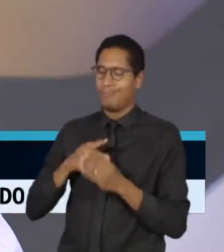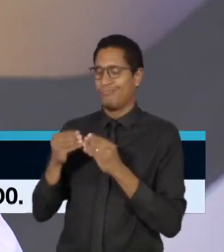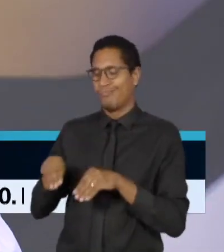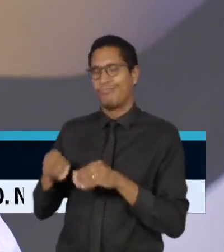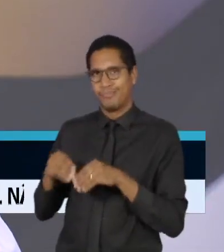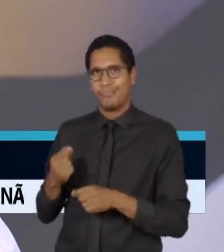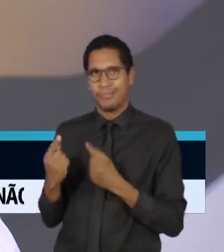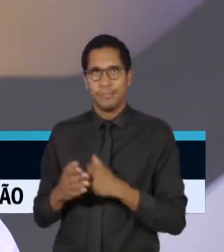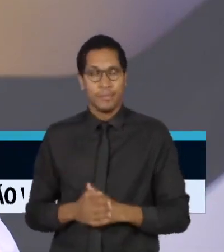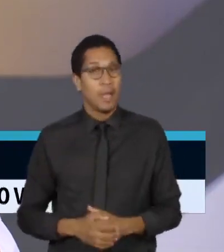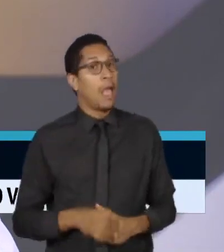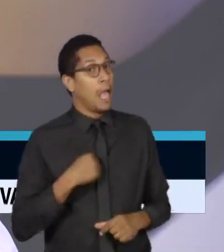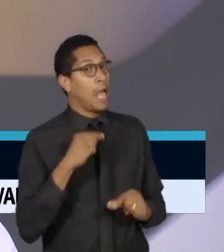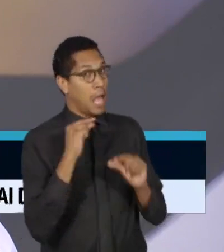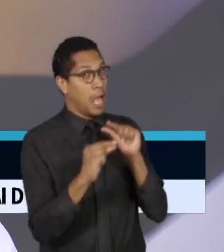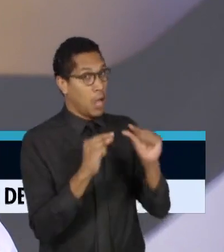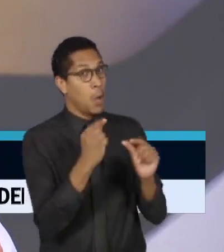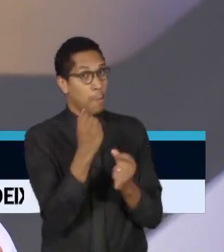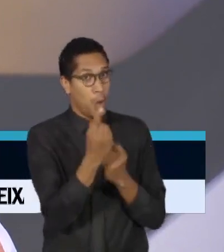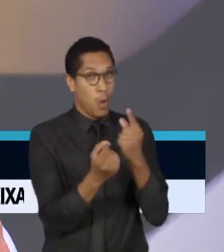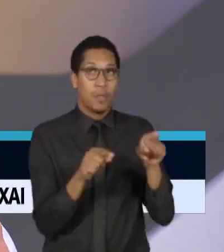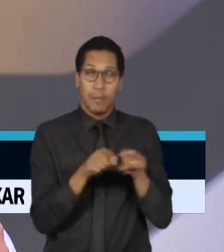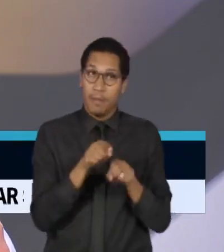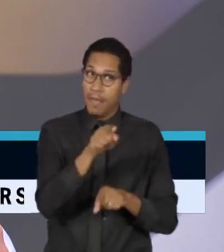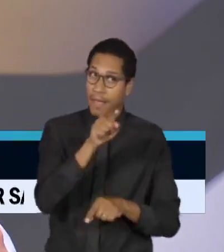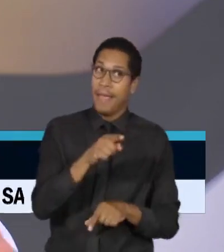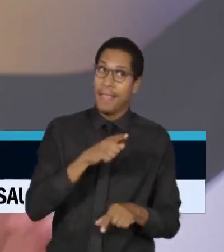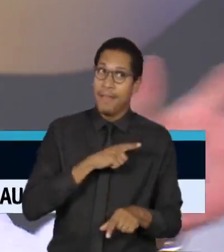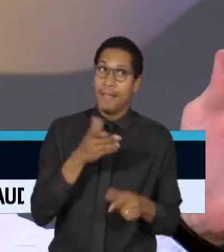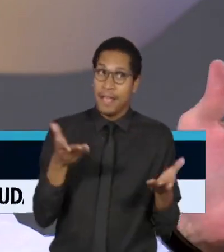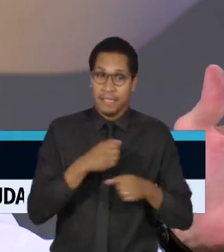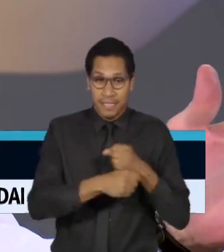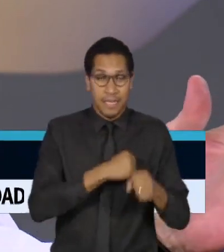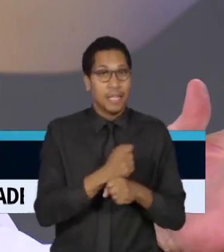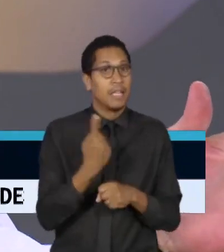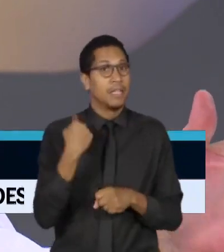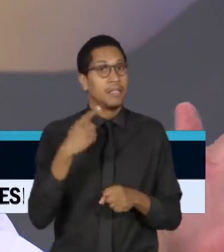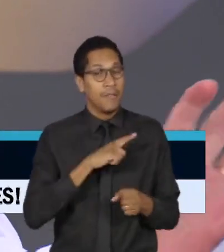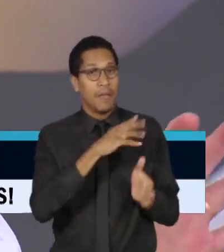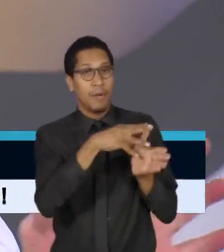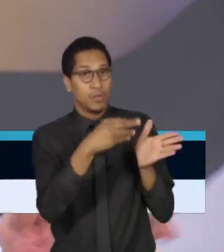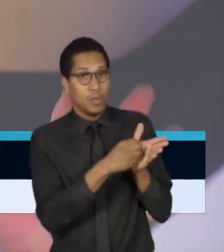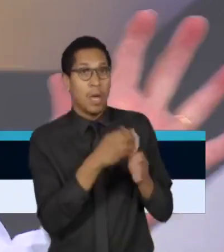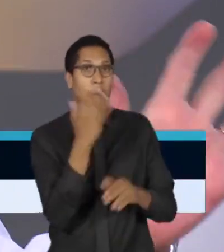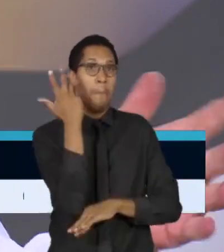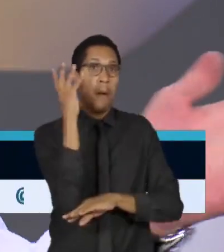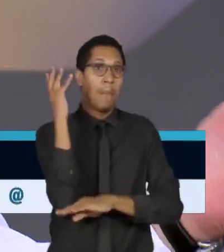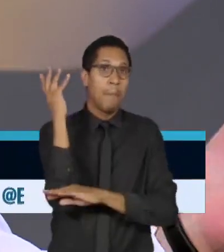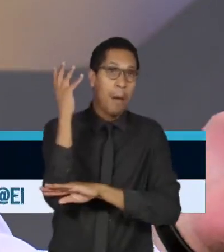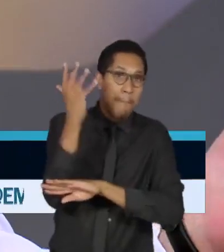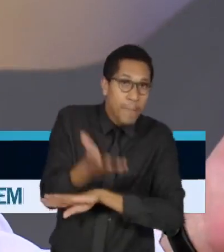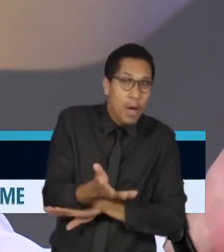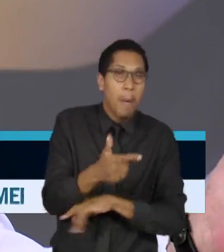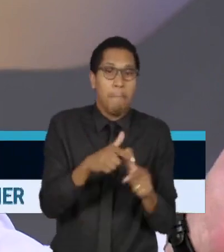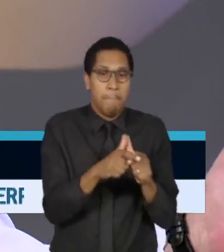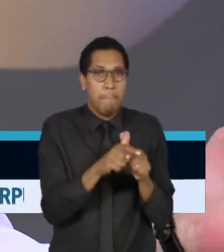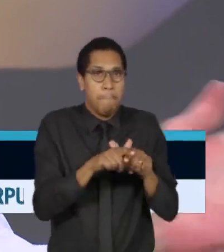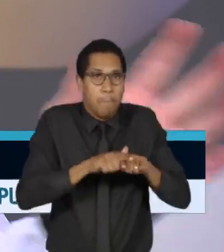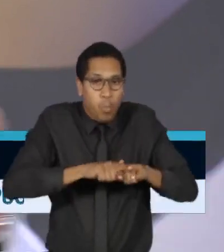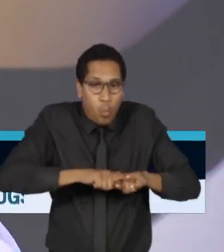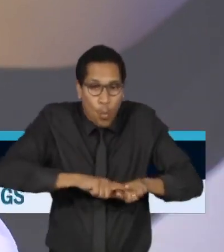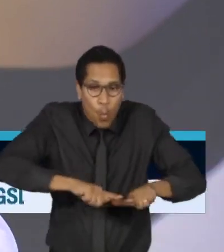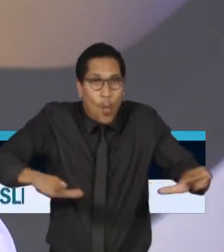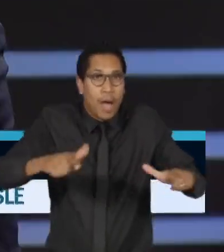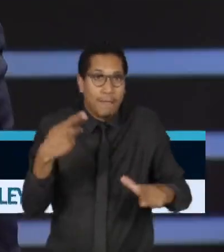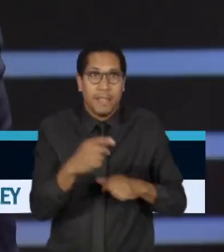tomar cuidado com esse aos poucos, porque este ano foi o ano que nós mais destruímos Mata Amazônica na história do Brasil. Este ano, de